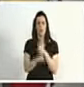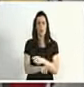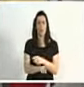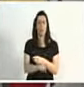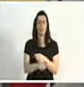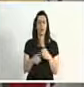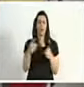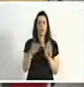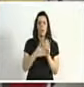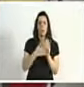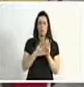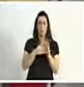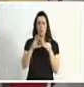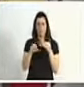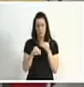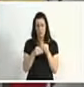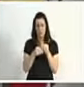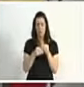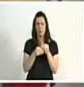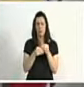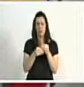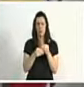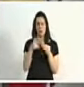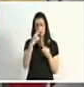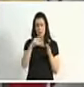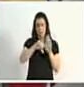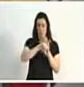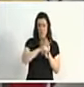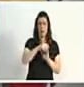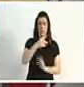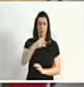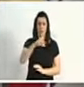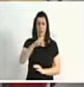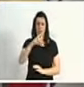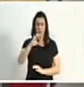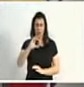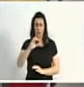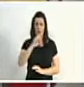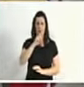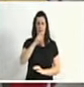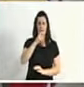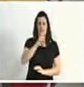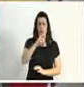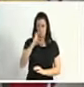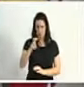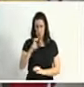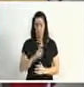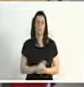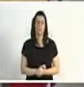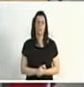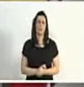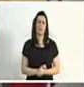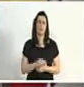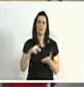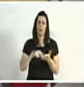emenda criminosa, PEC 55, também conhecida como PEC 241. E essa